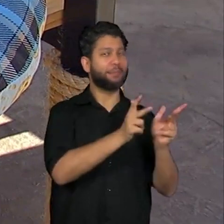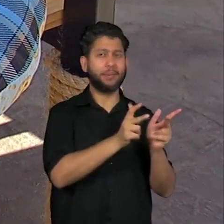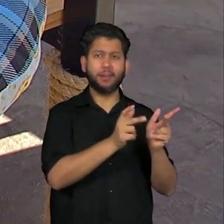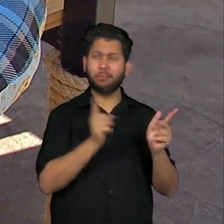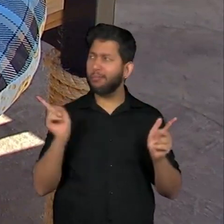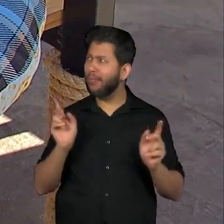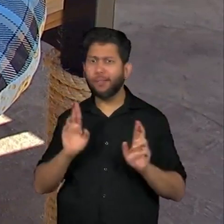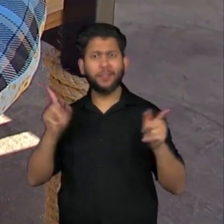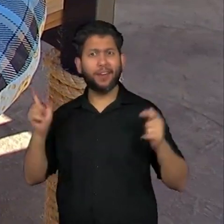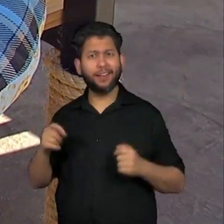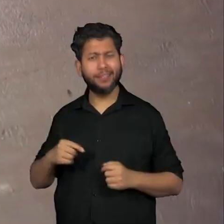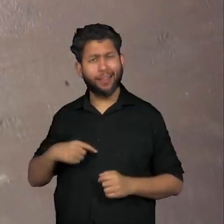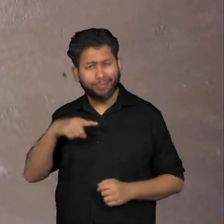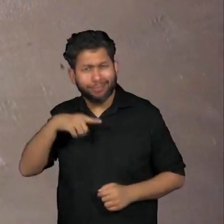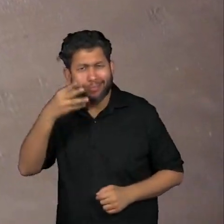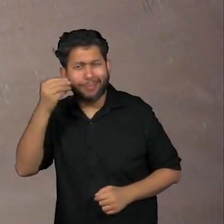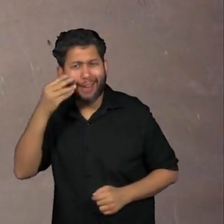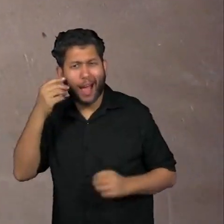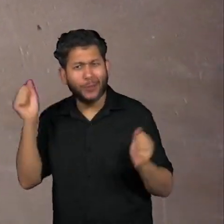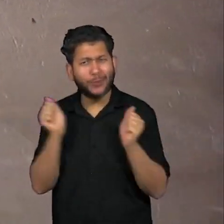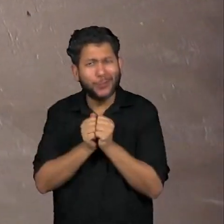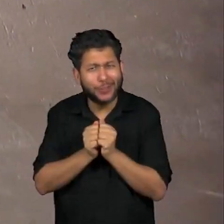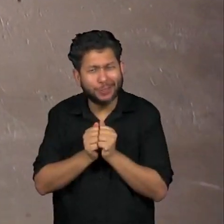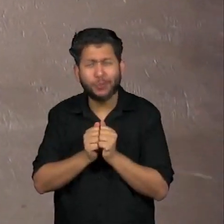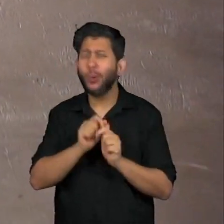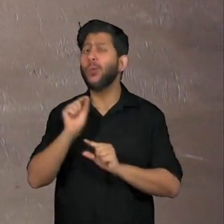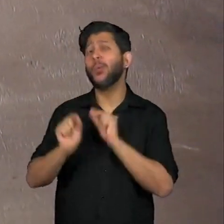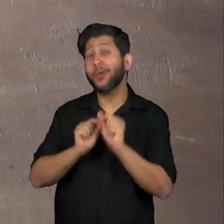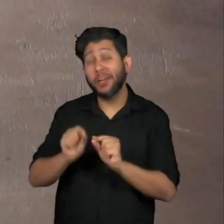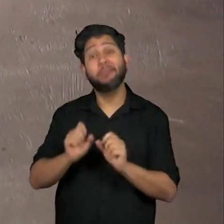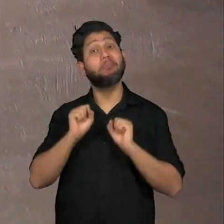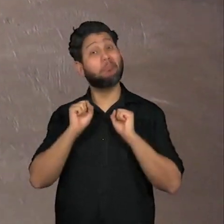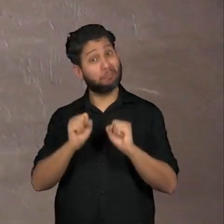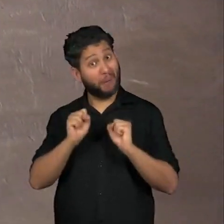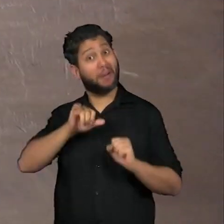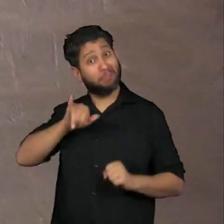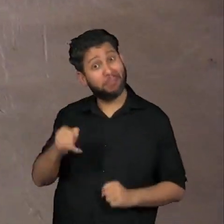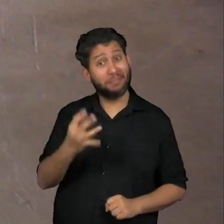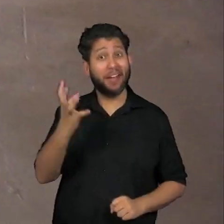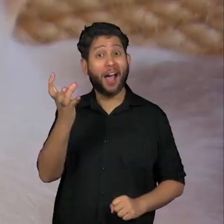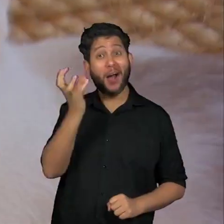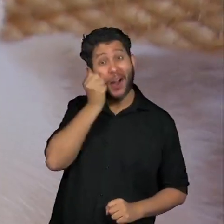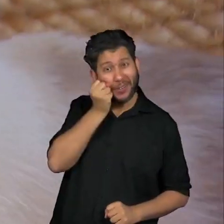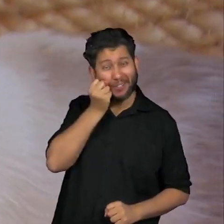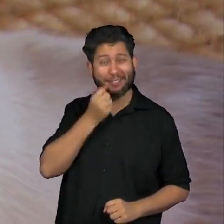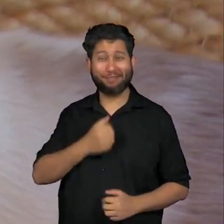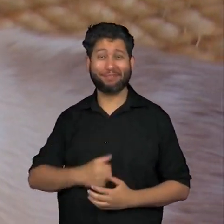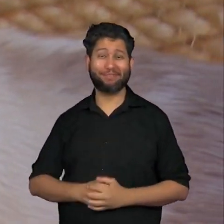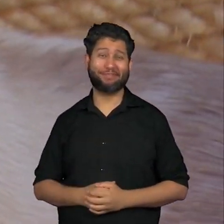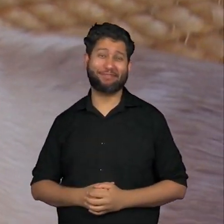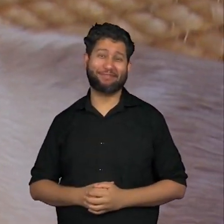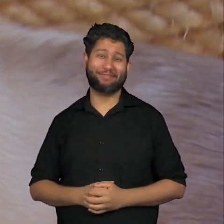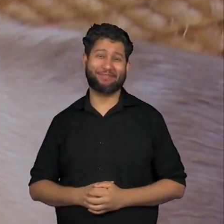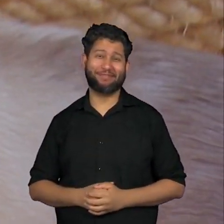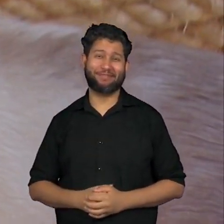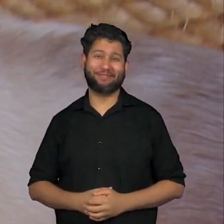brasileiras. É o Cat Café, um espaço que promove a adoção responsável de gatos abandonados.